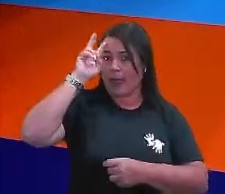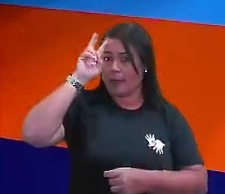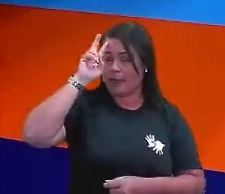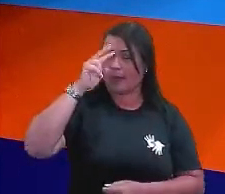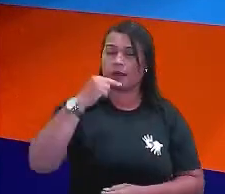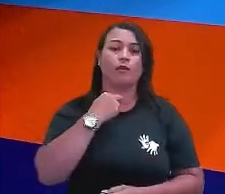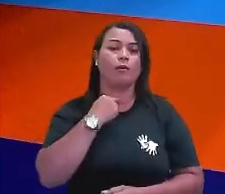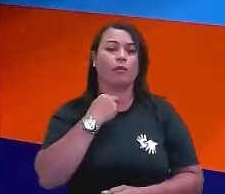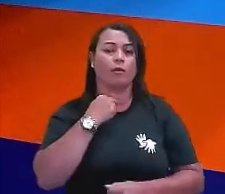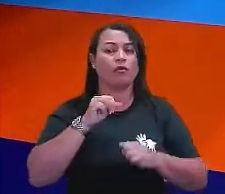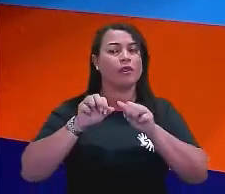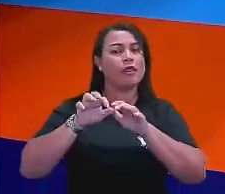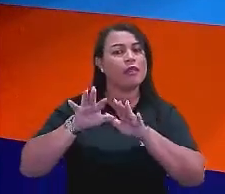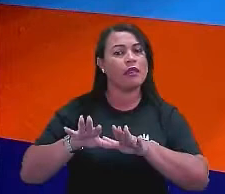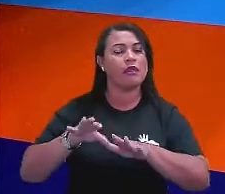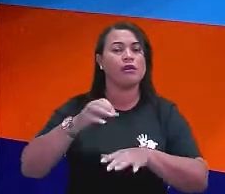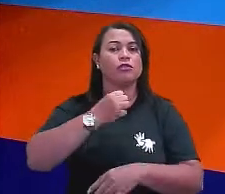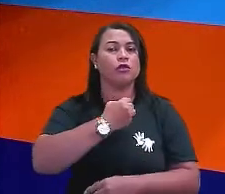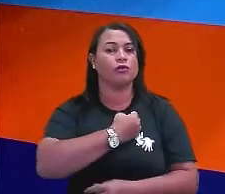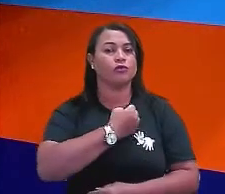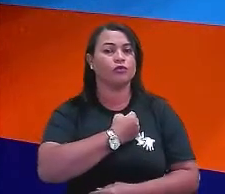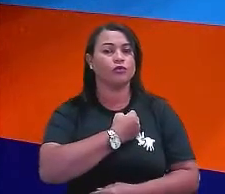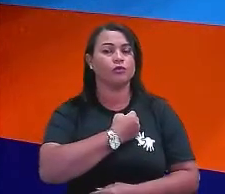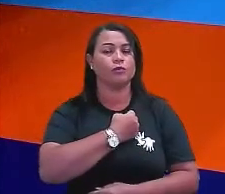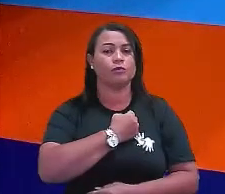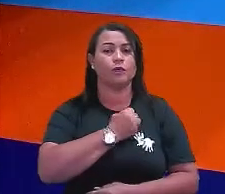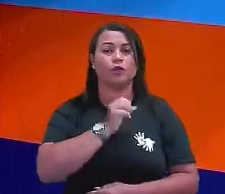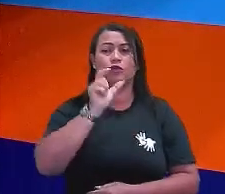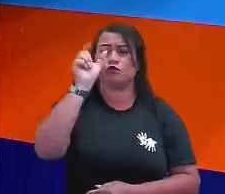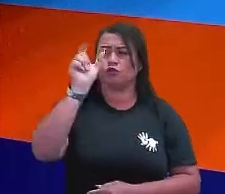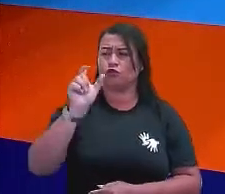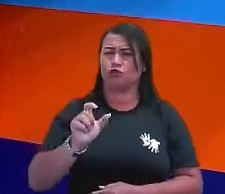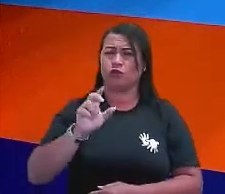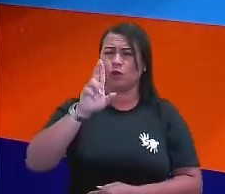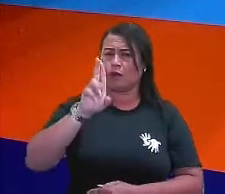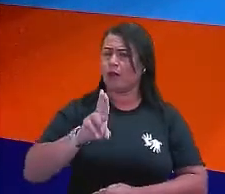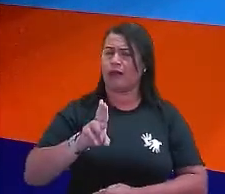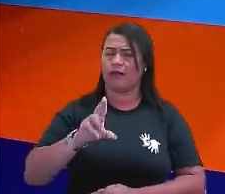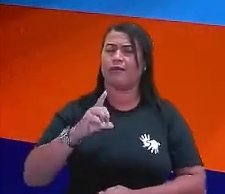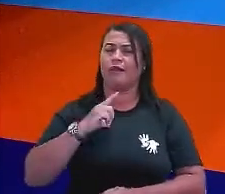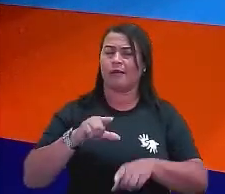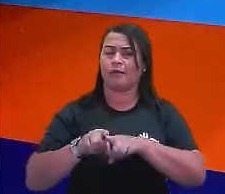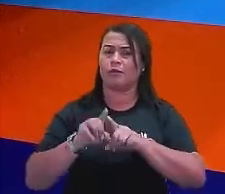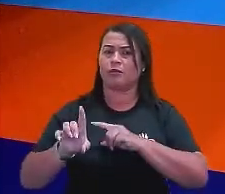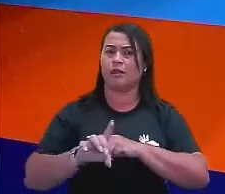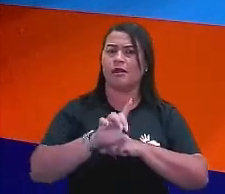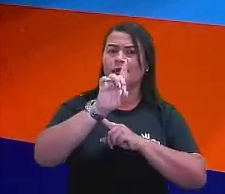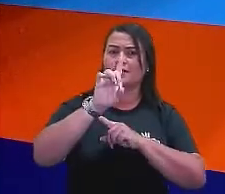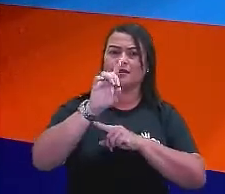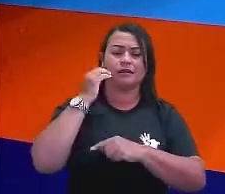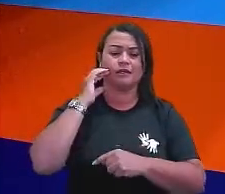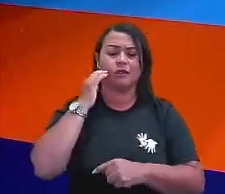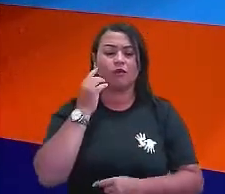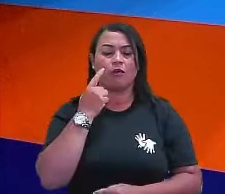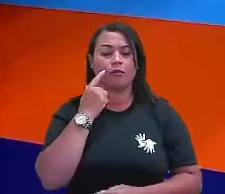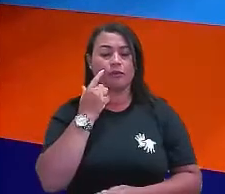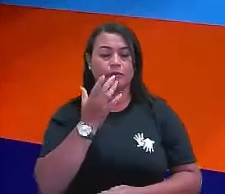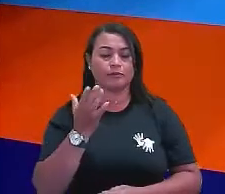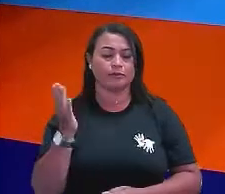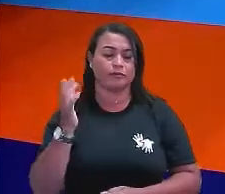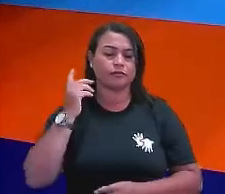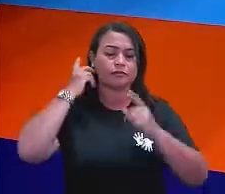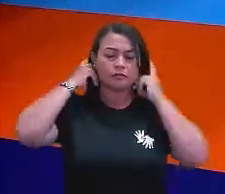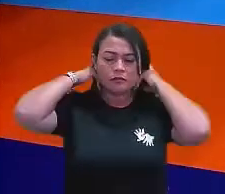números numa ordem só. E aí, para treinar, trouxe aqui algumas continhas para você. Então, a gente tem aqui,